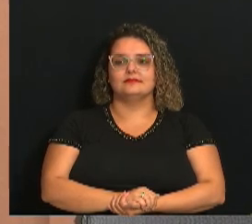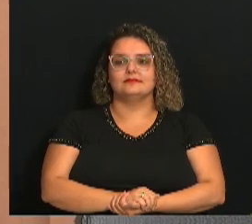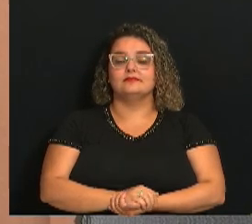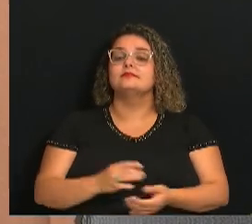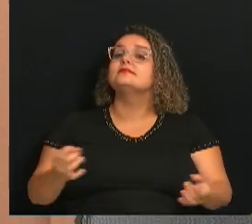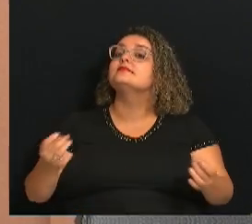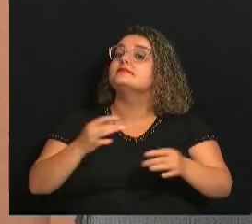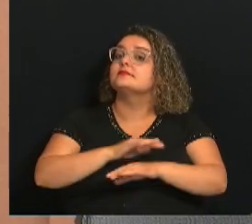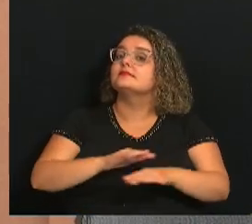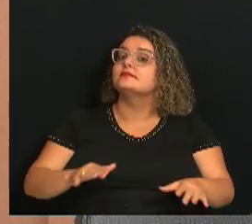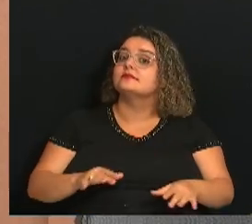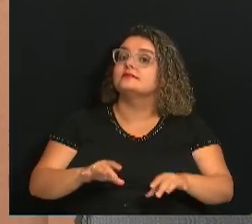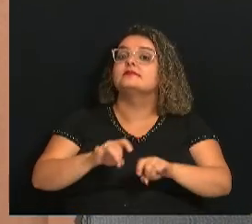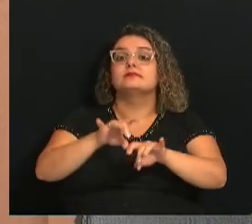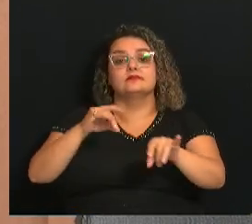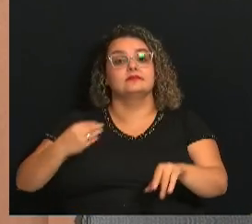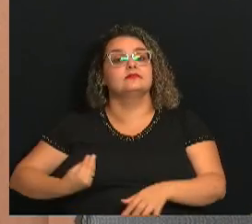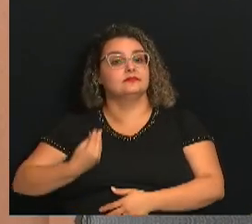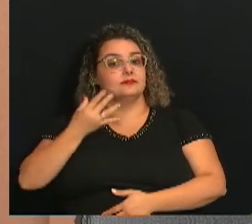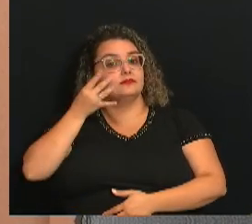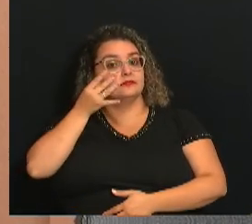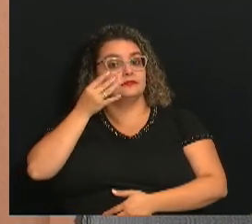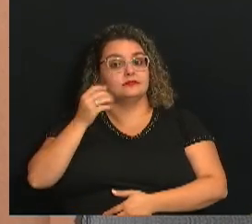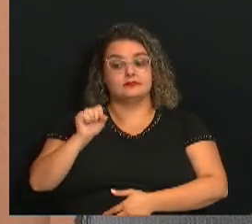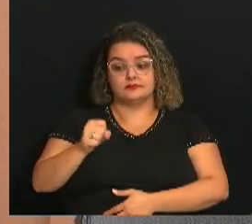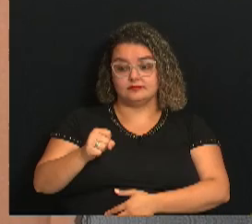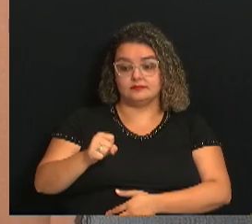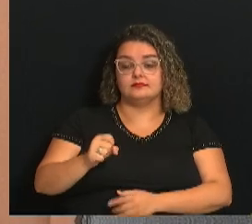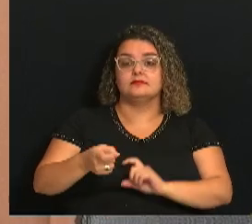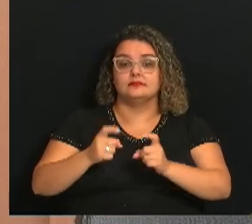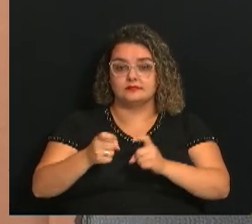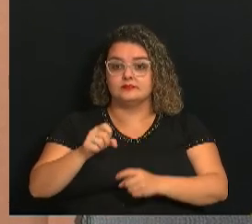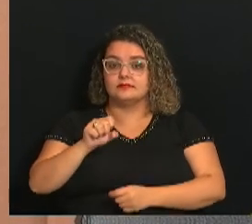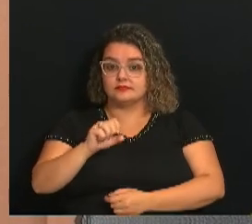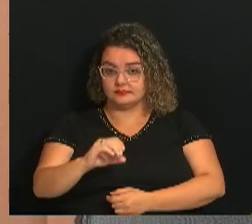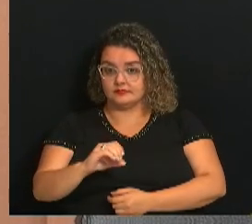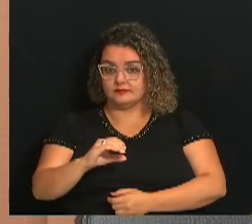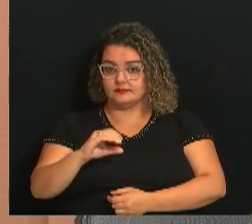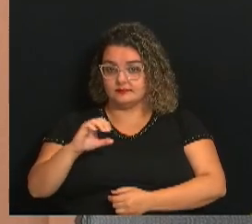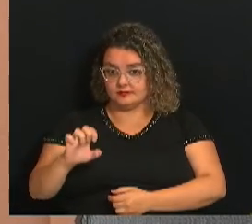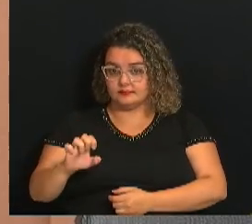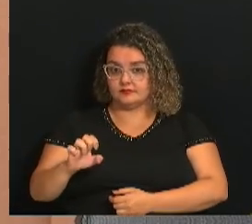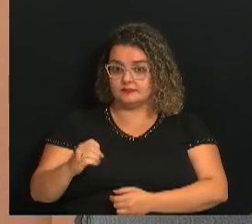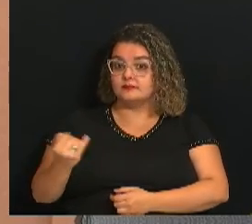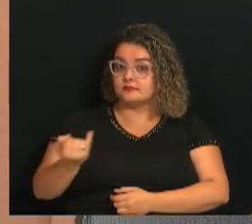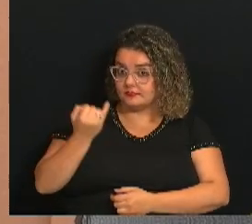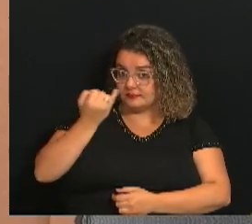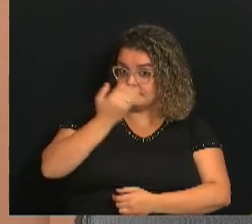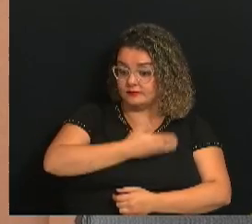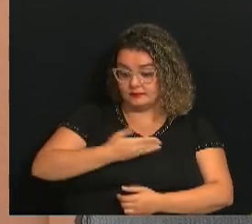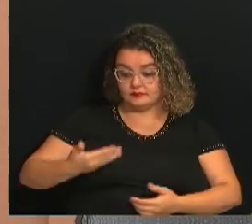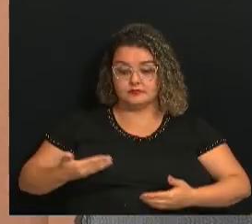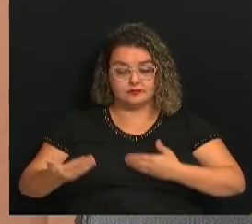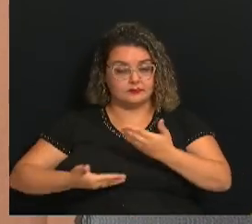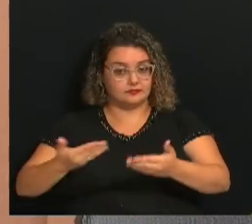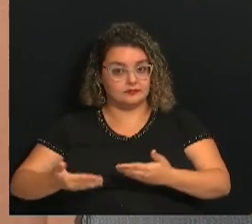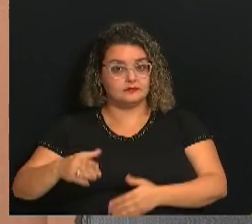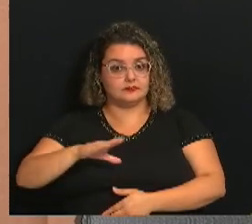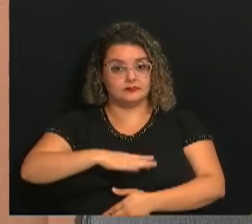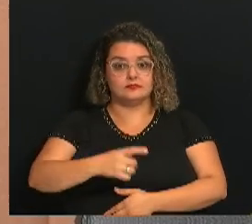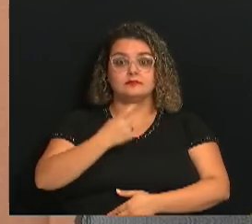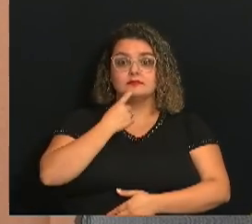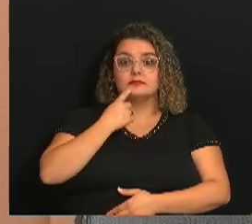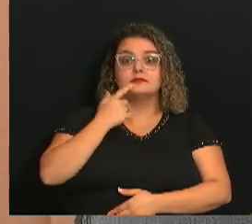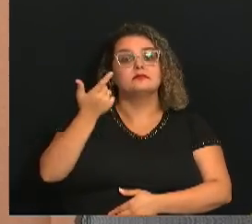Encerramos aqui a transmissão ao vivo da 8ª reunião da CE, que trata sobre a importância do funcionalismo público de Campinas. Fique